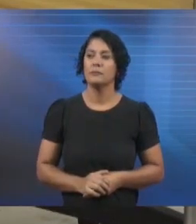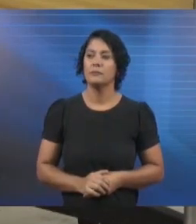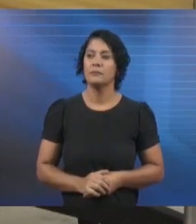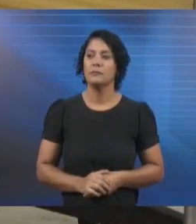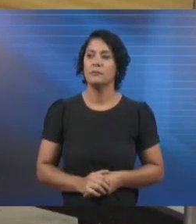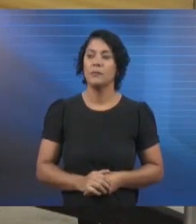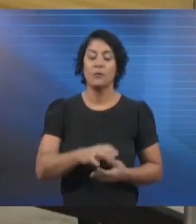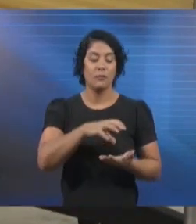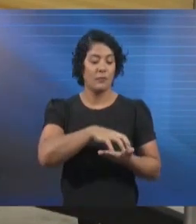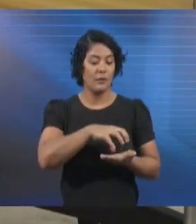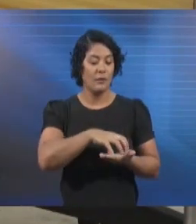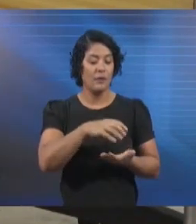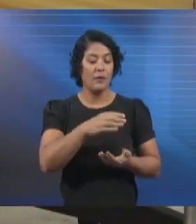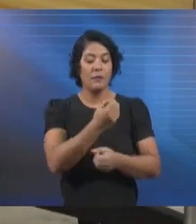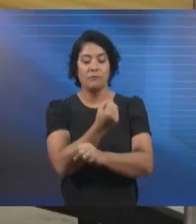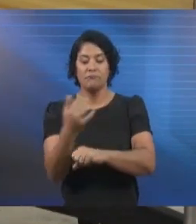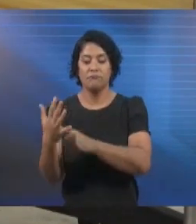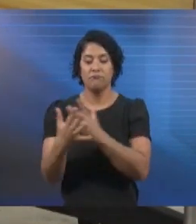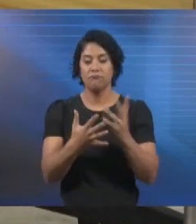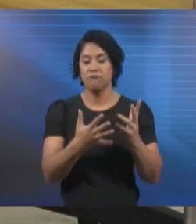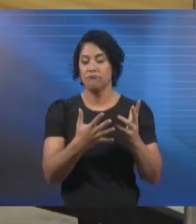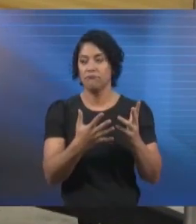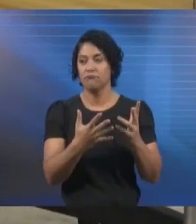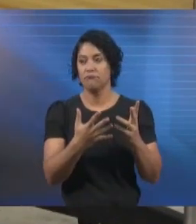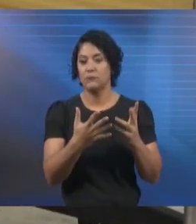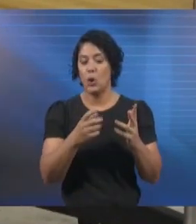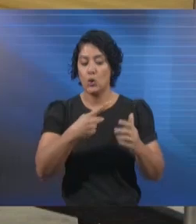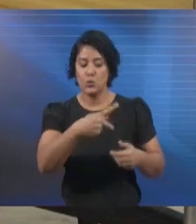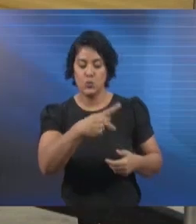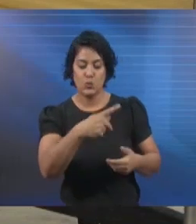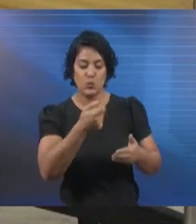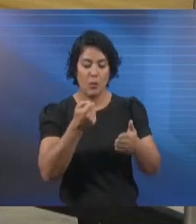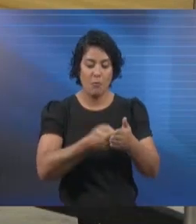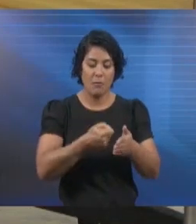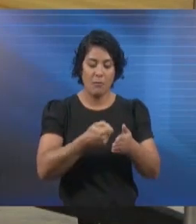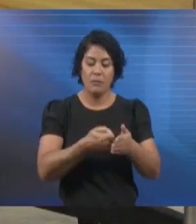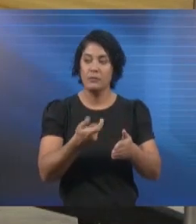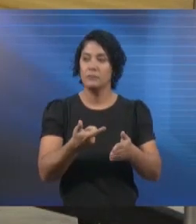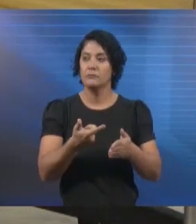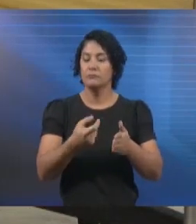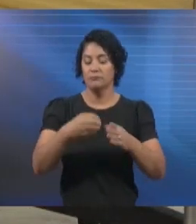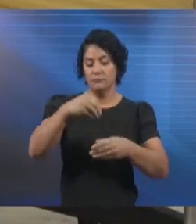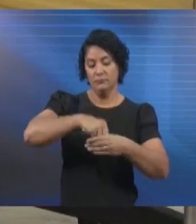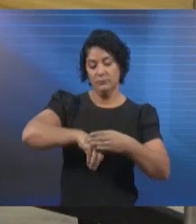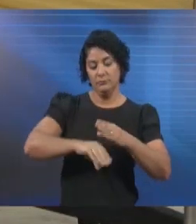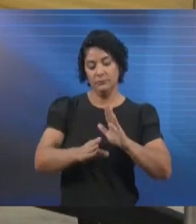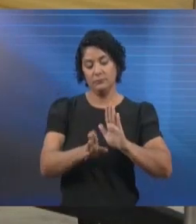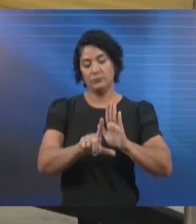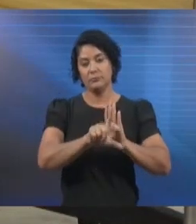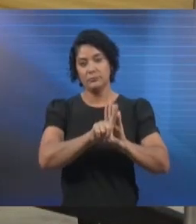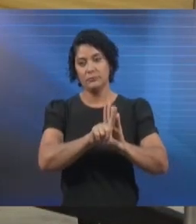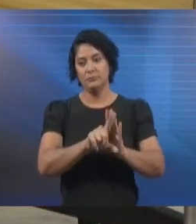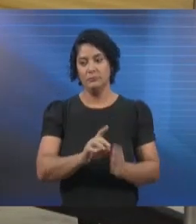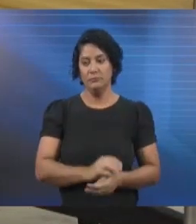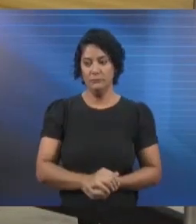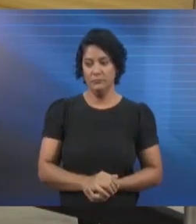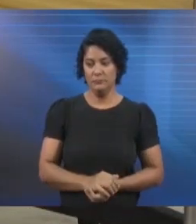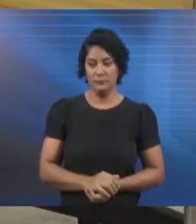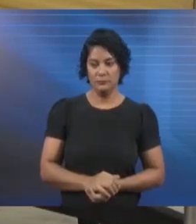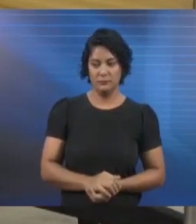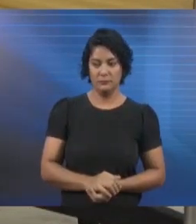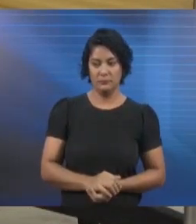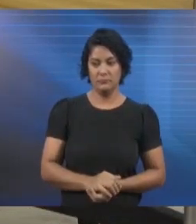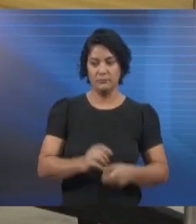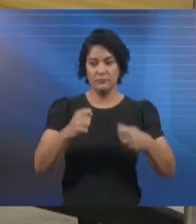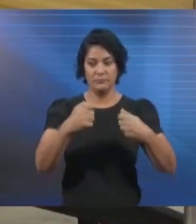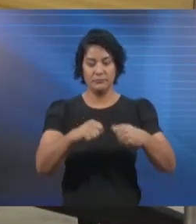órgão ambiental que tem as suas obrigações do ponto de vista legal que precisa dar uma